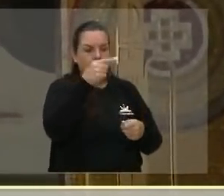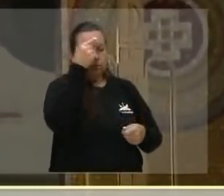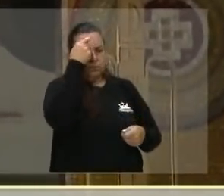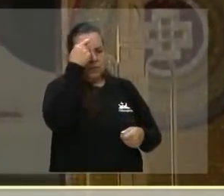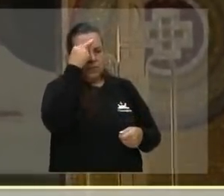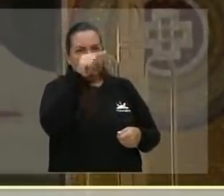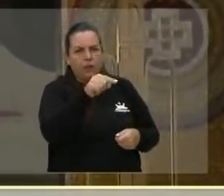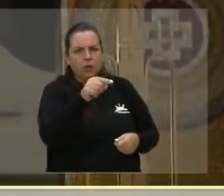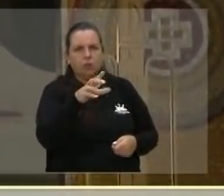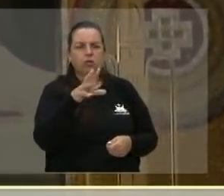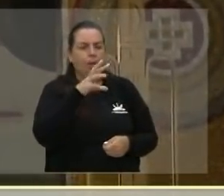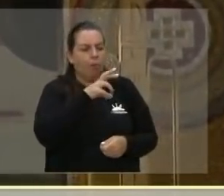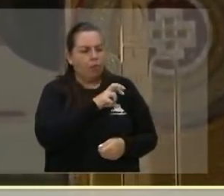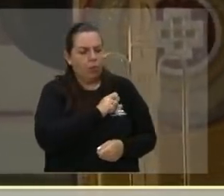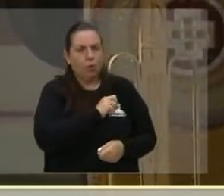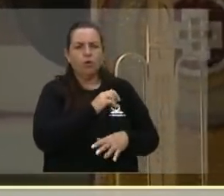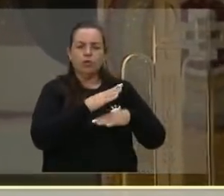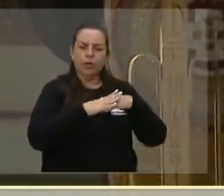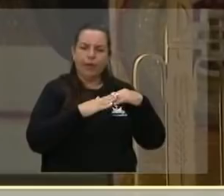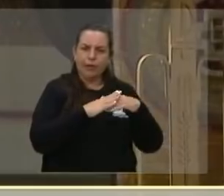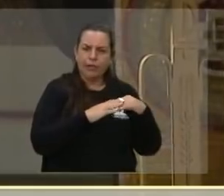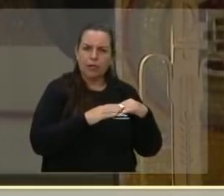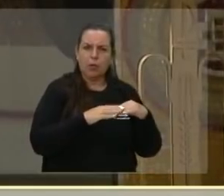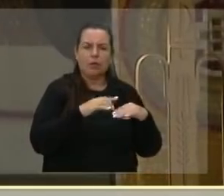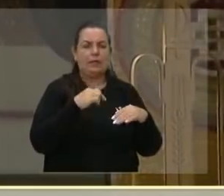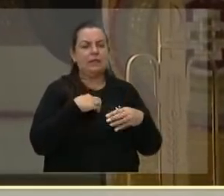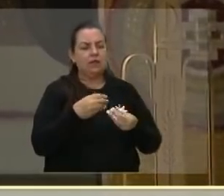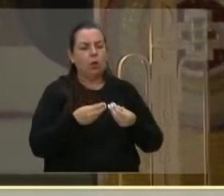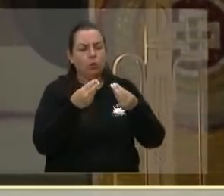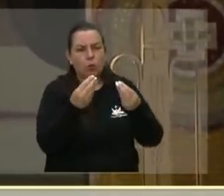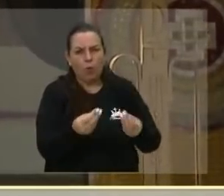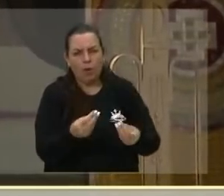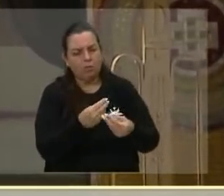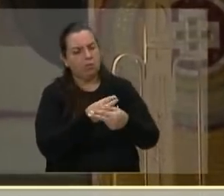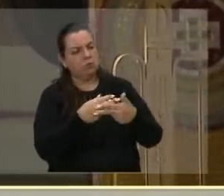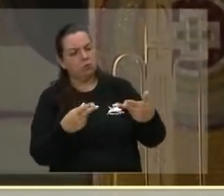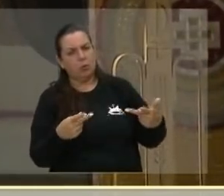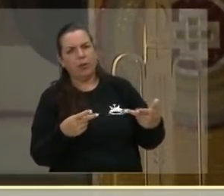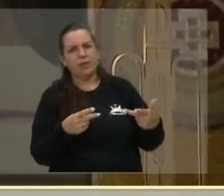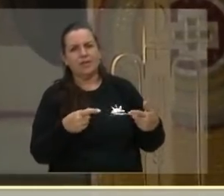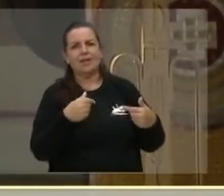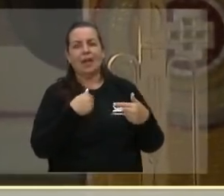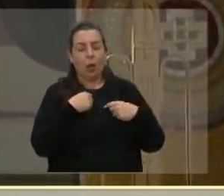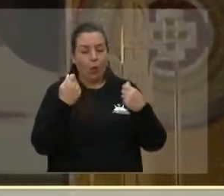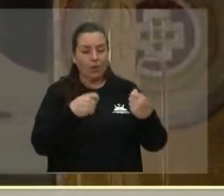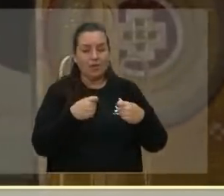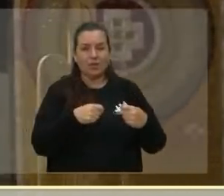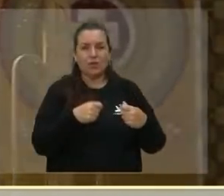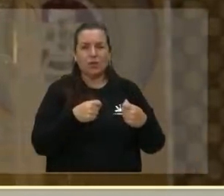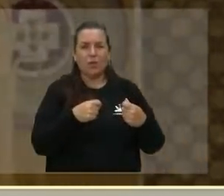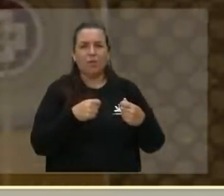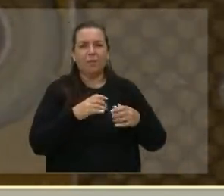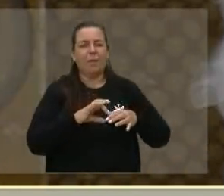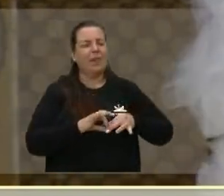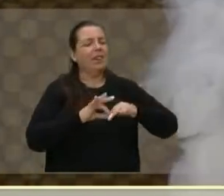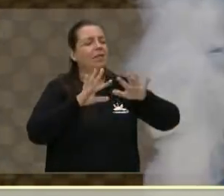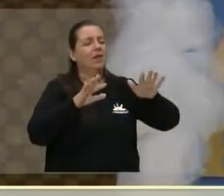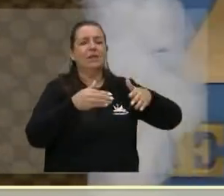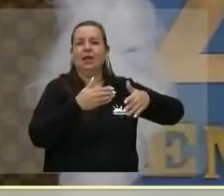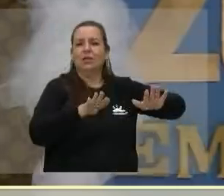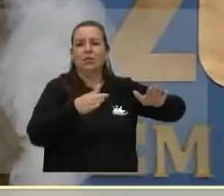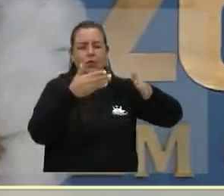escuto a intenção com que dou uma cesta básica básica a intenção com que eu acolho o outro